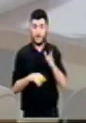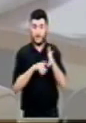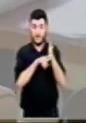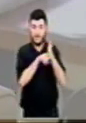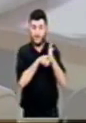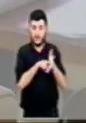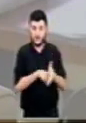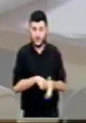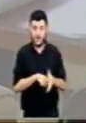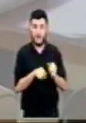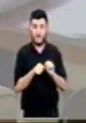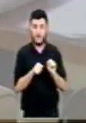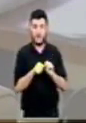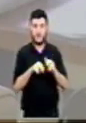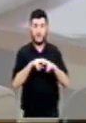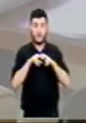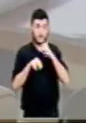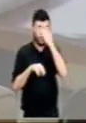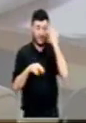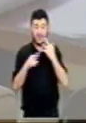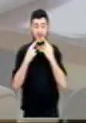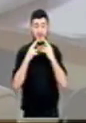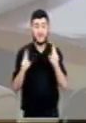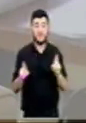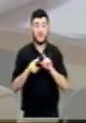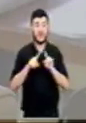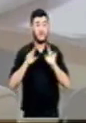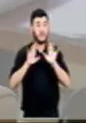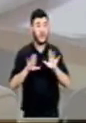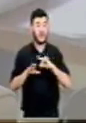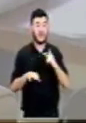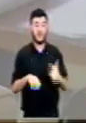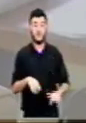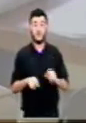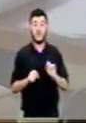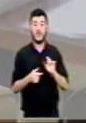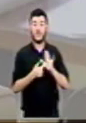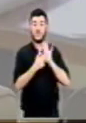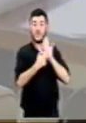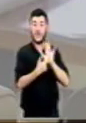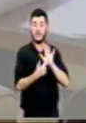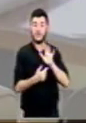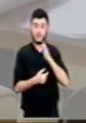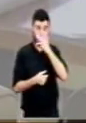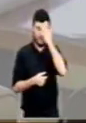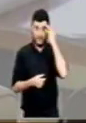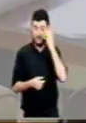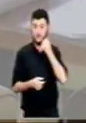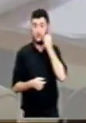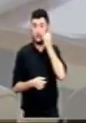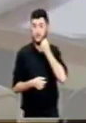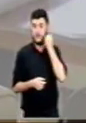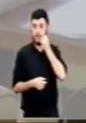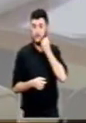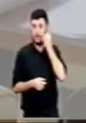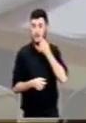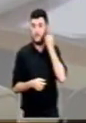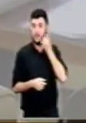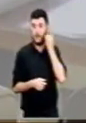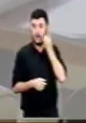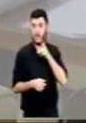Da mesma forma, não há indicação de que parlamentar tenha sido destinatário das medidas de busca e